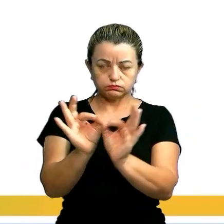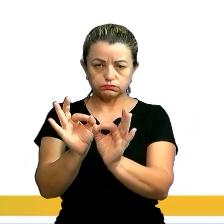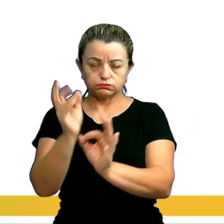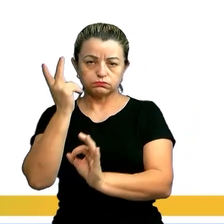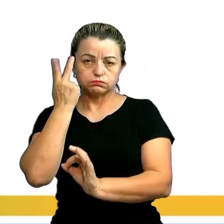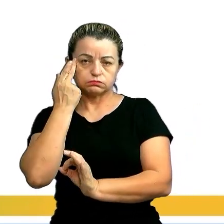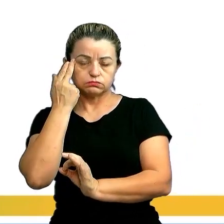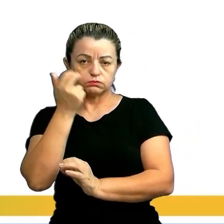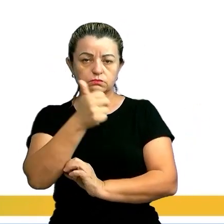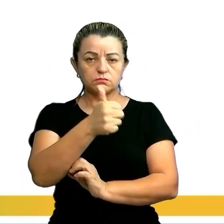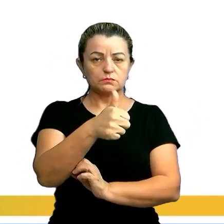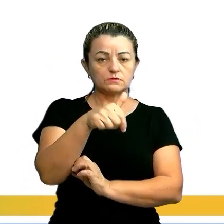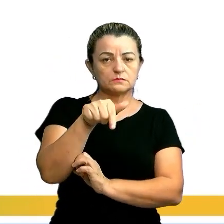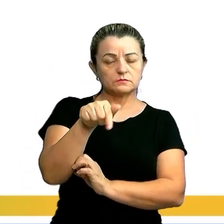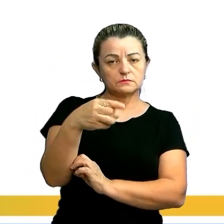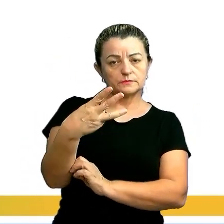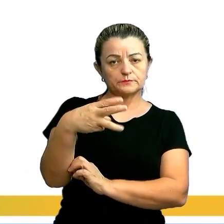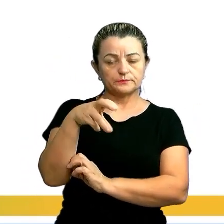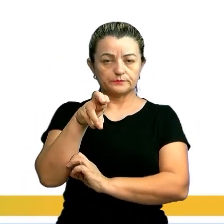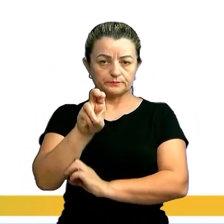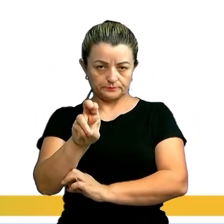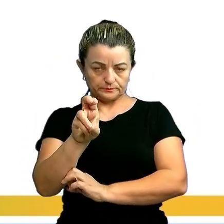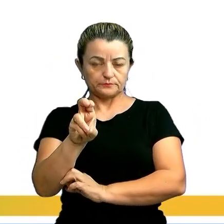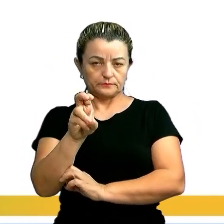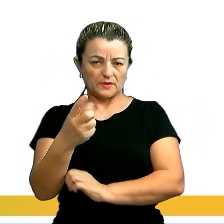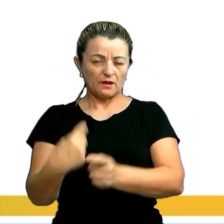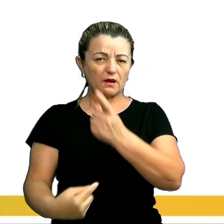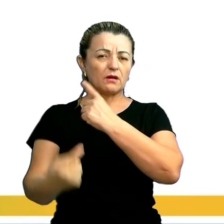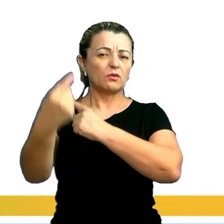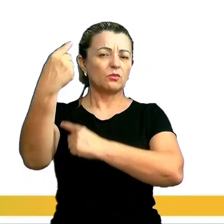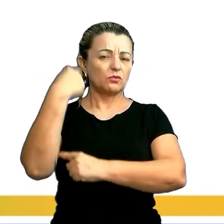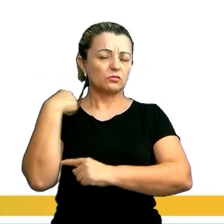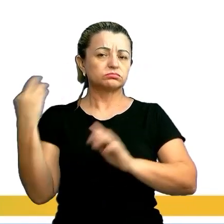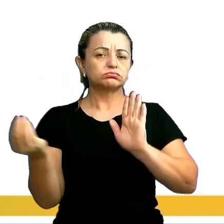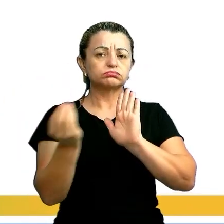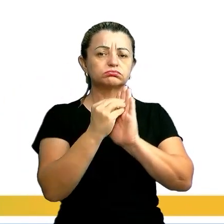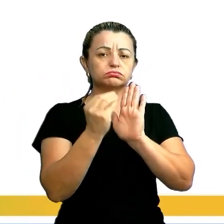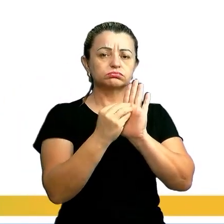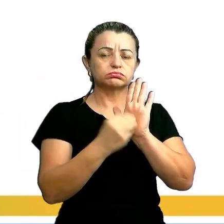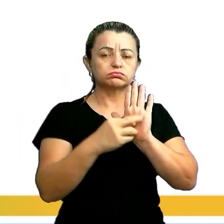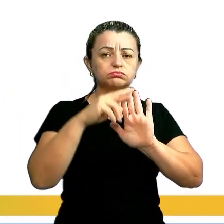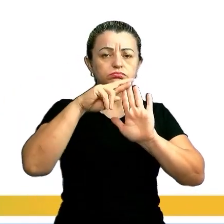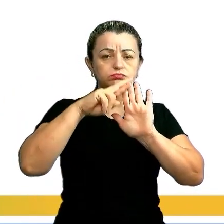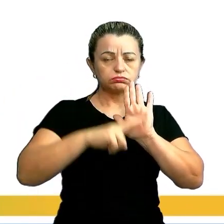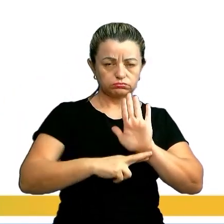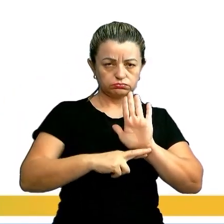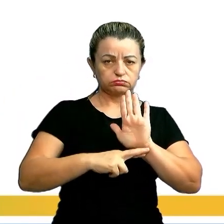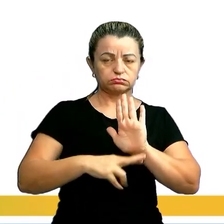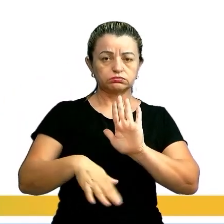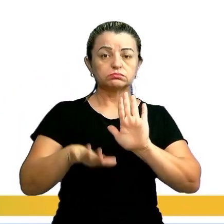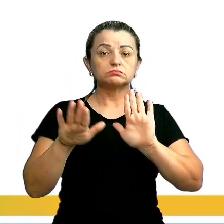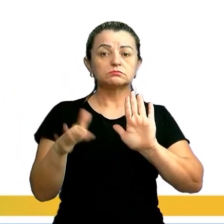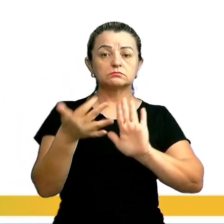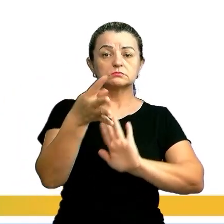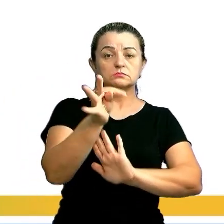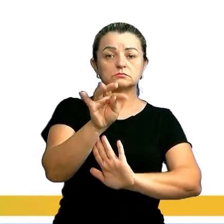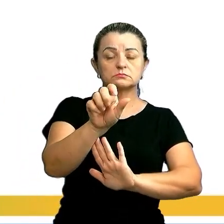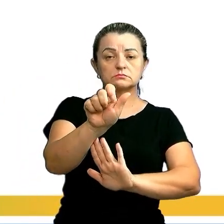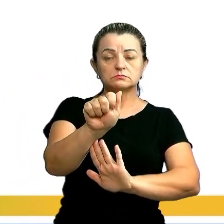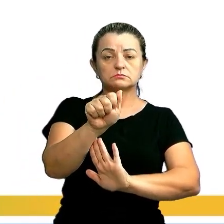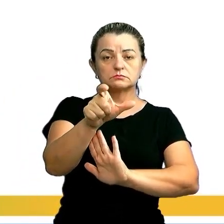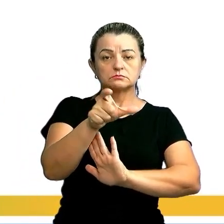em 1735, estabelecendo algumas regras. Então, taxonomia é o ramo da biologia